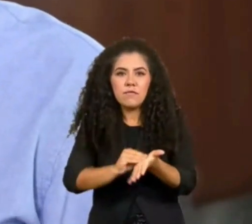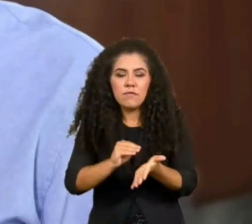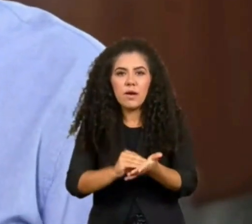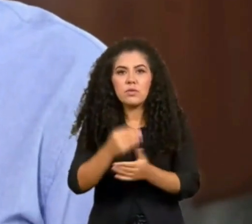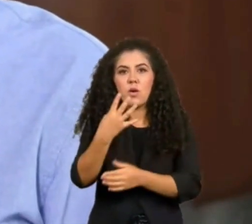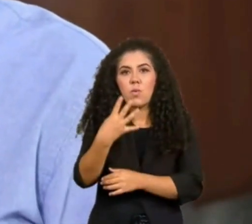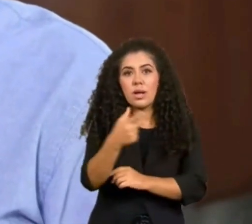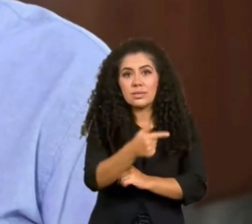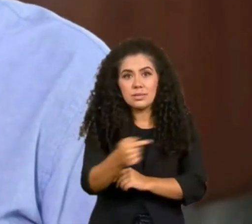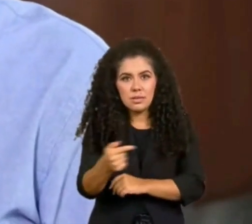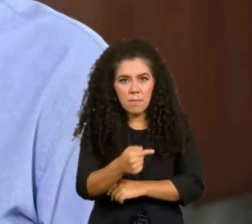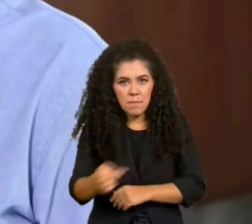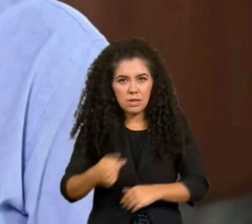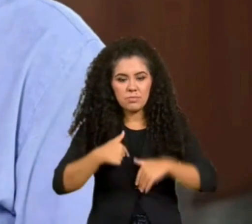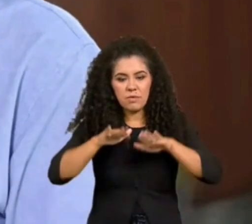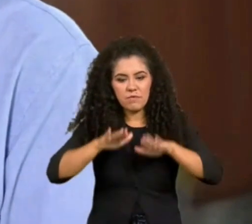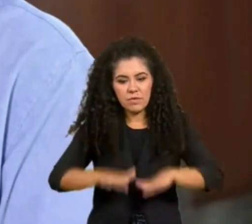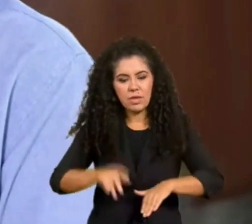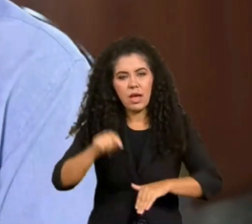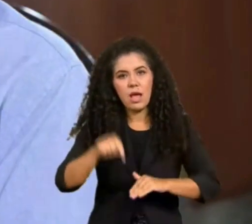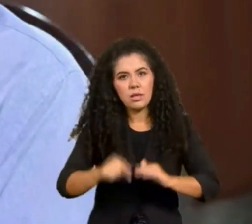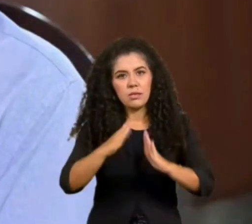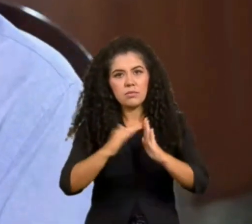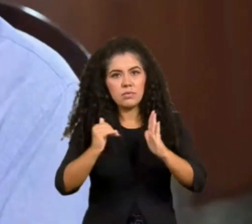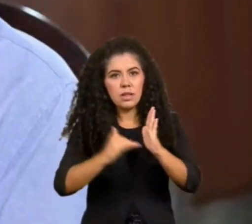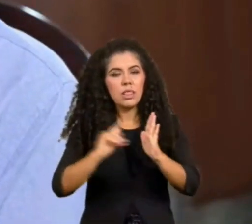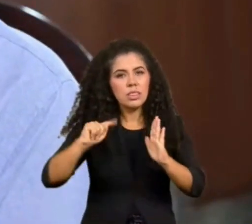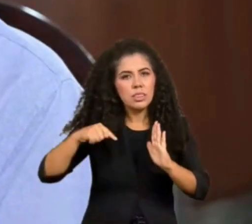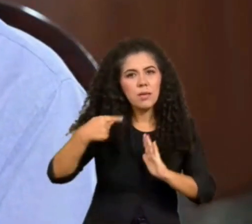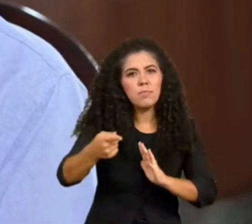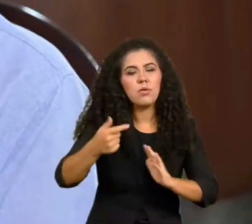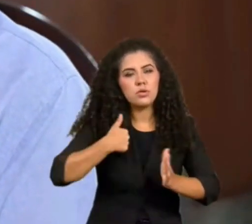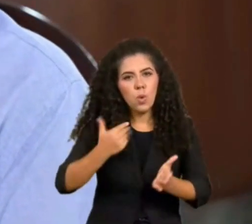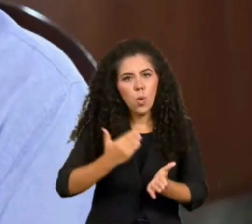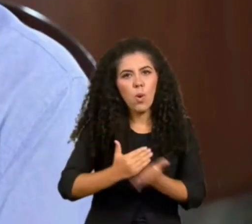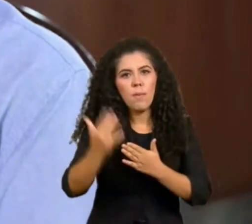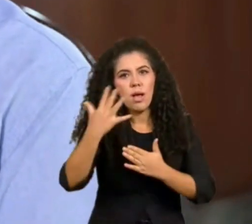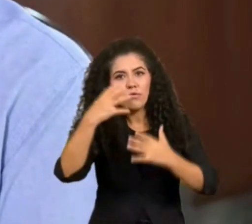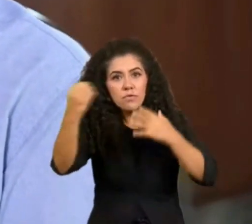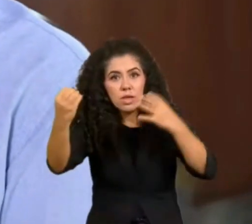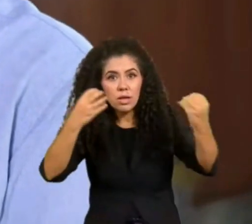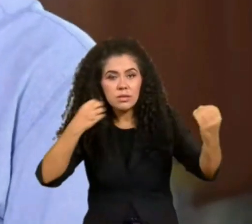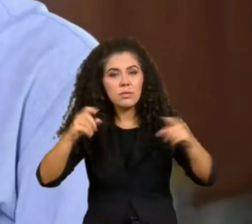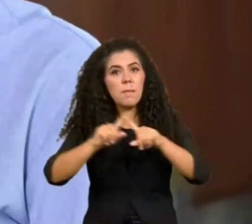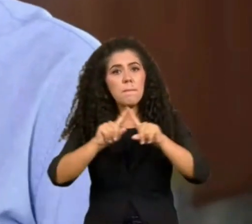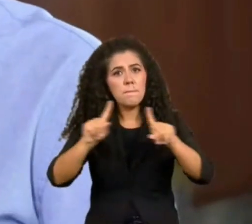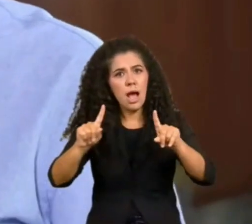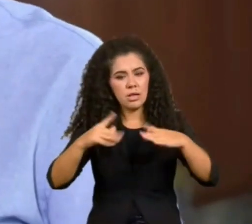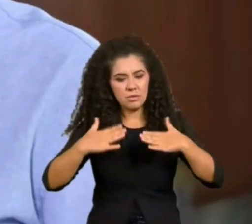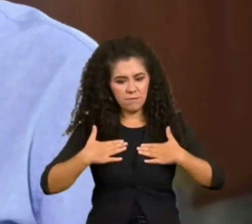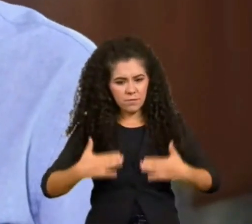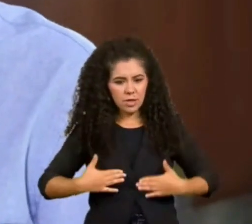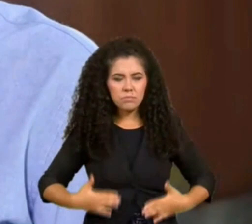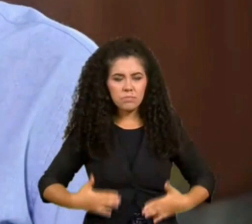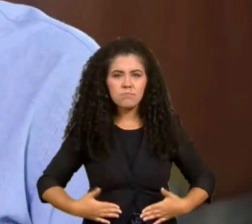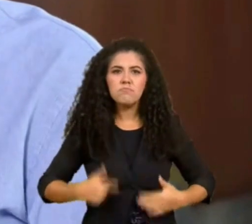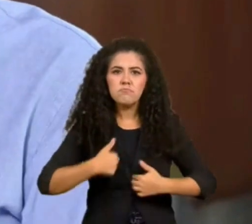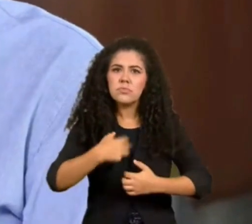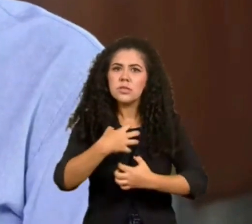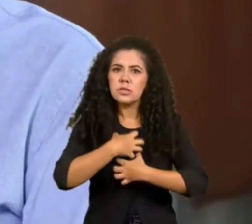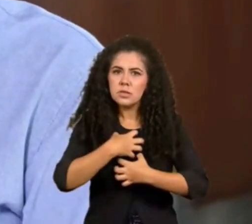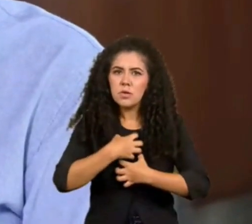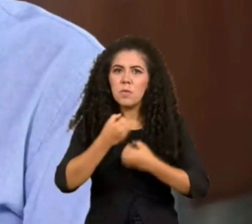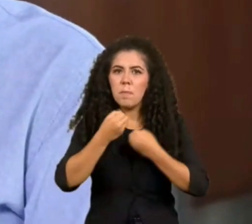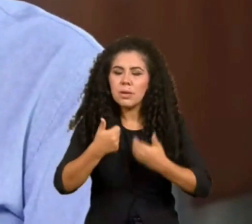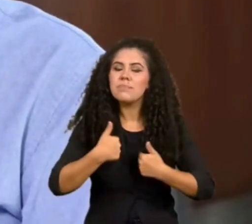então pensar em viajar. Mas do ponto de vista físico eu estou bem, sinto que a cirurgia foi um